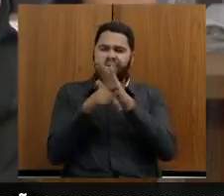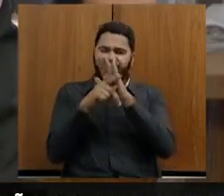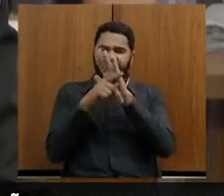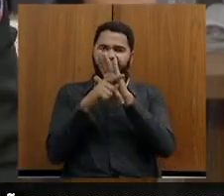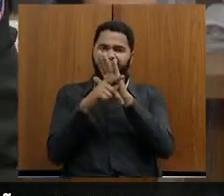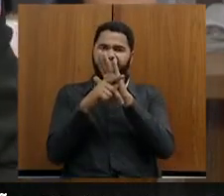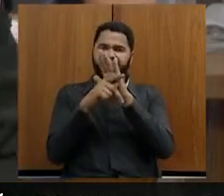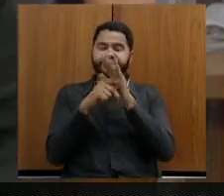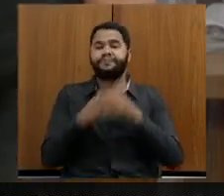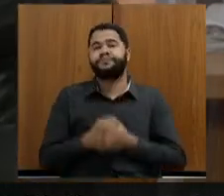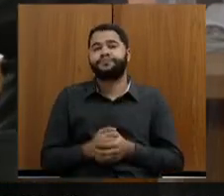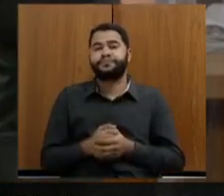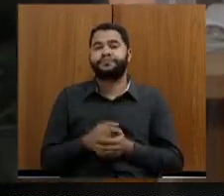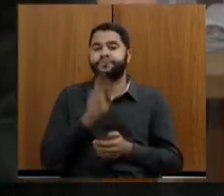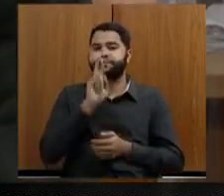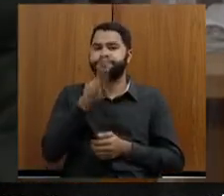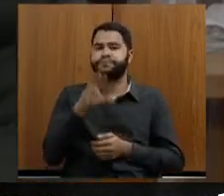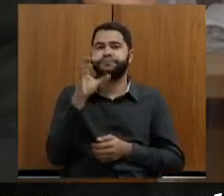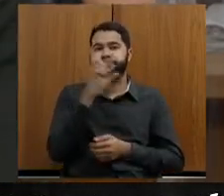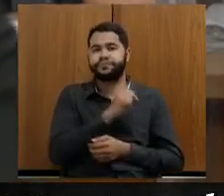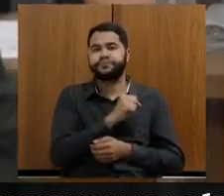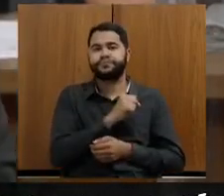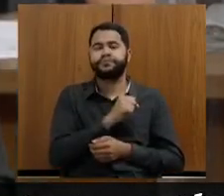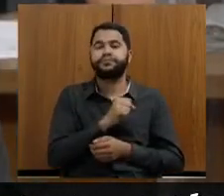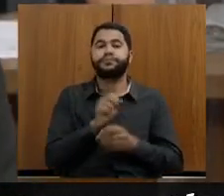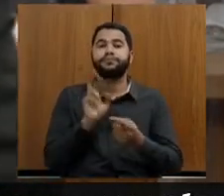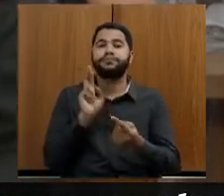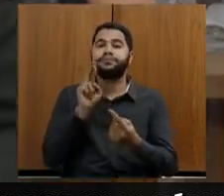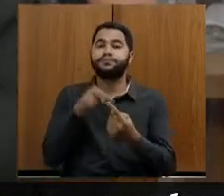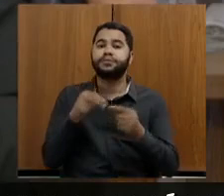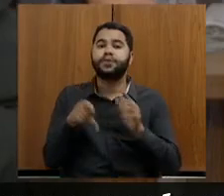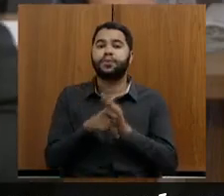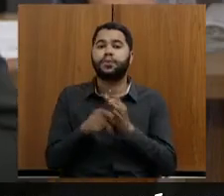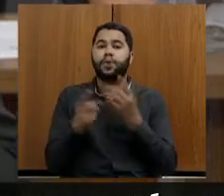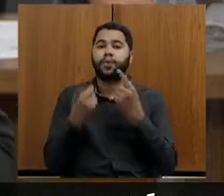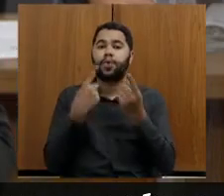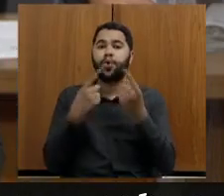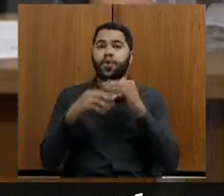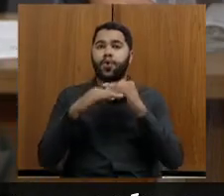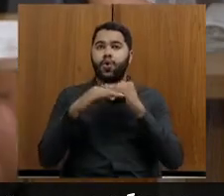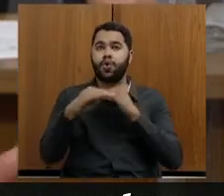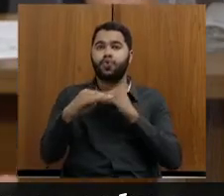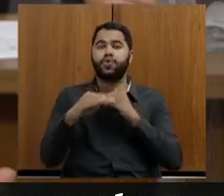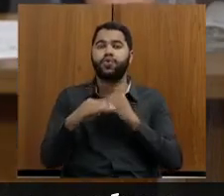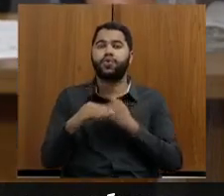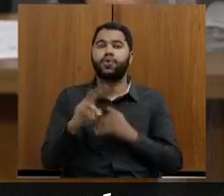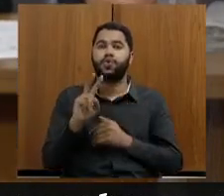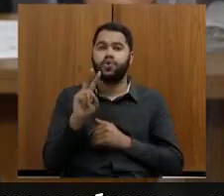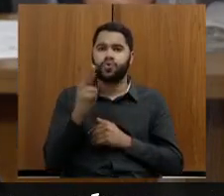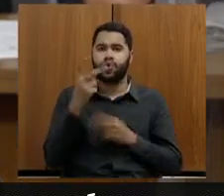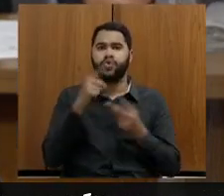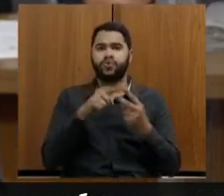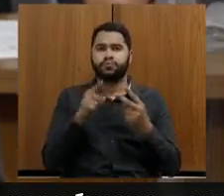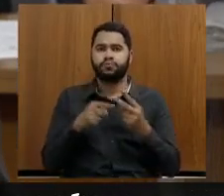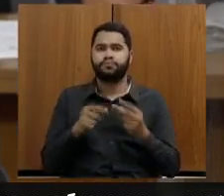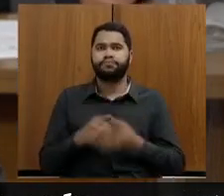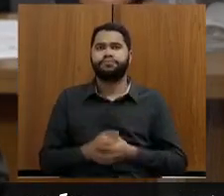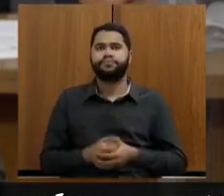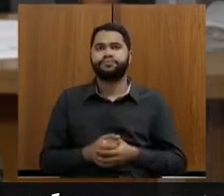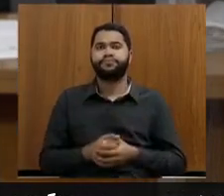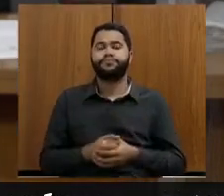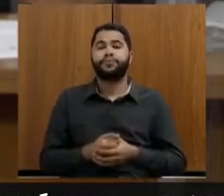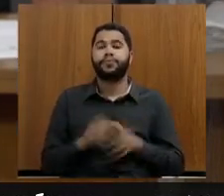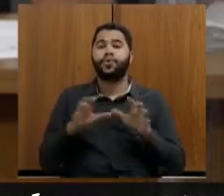barragens respondendo também rapidamente no que se refere à questão das rodovias eu gosto os dois pontos aqui para o senhor